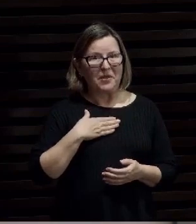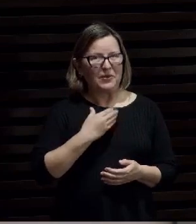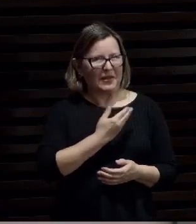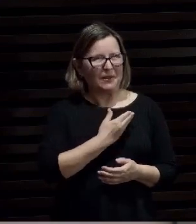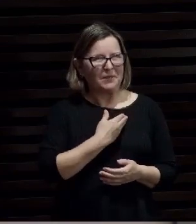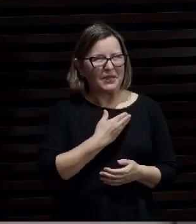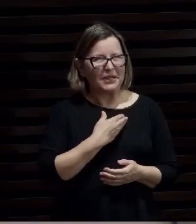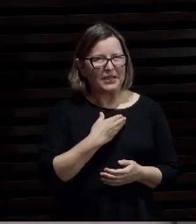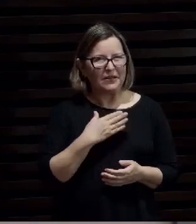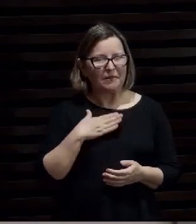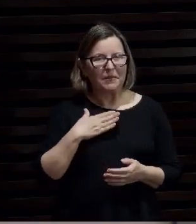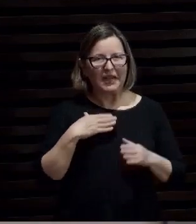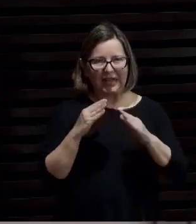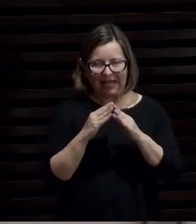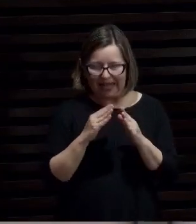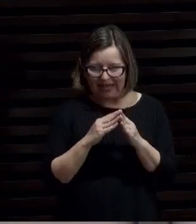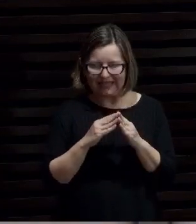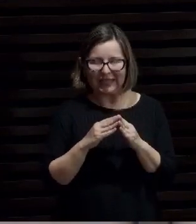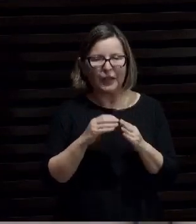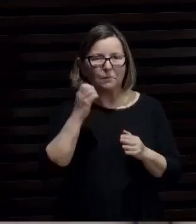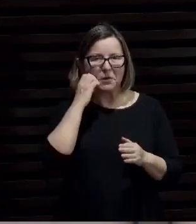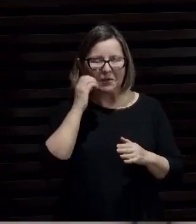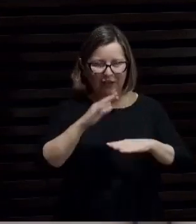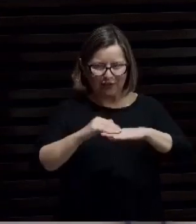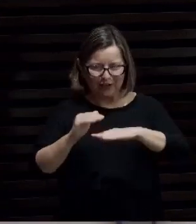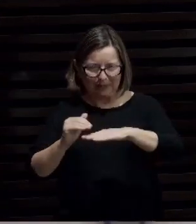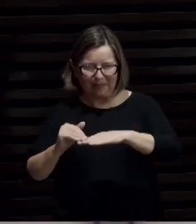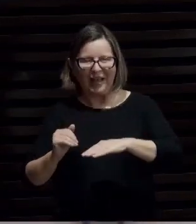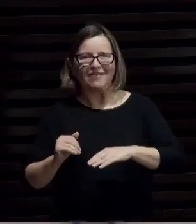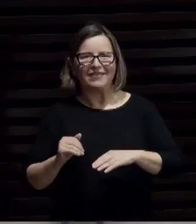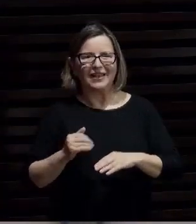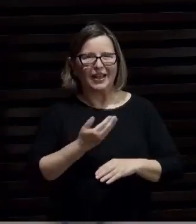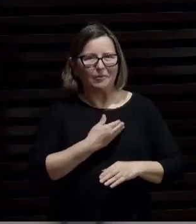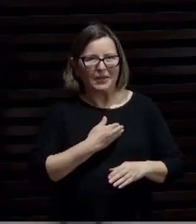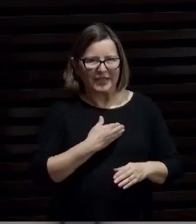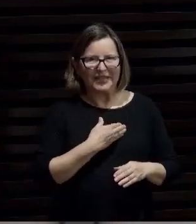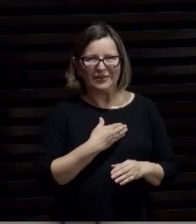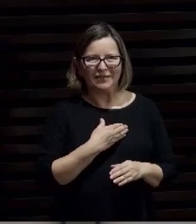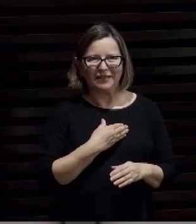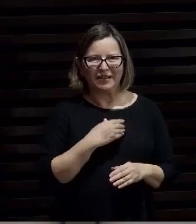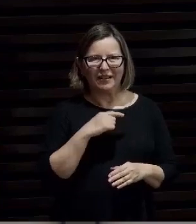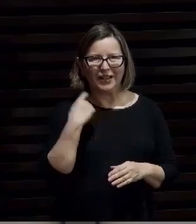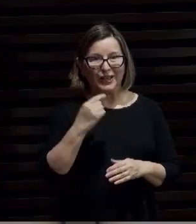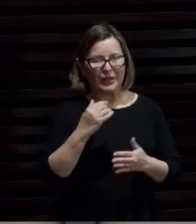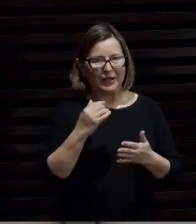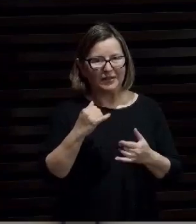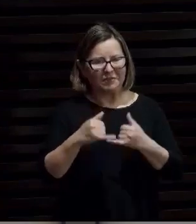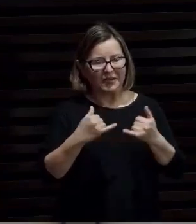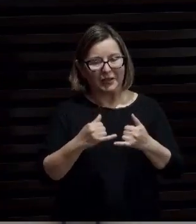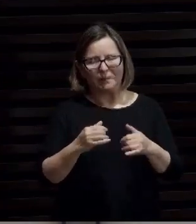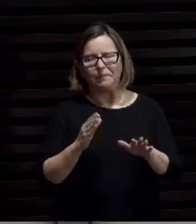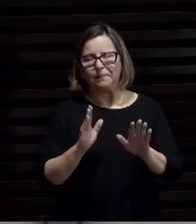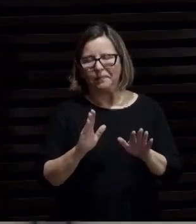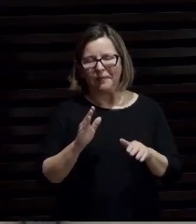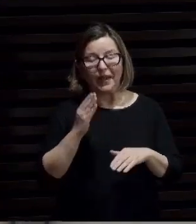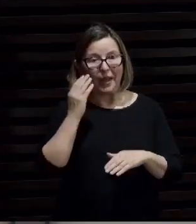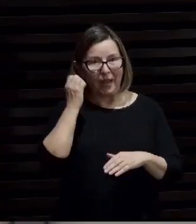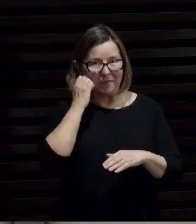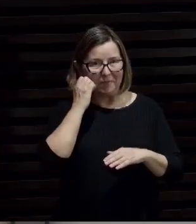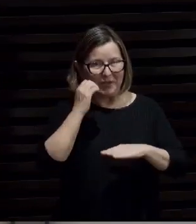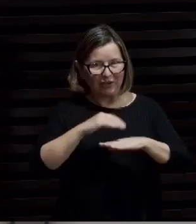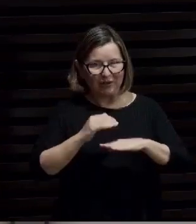mãe, para todo mundo agora, todo mundo aqui. Interrompia a nossa brincadeira, sentava a gente na mesa.